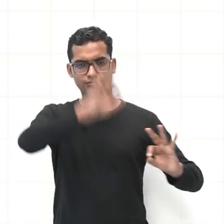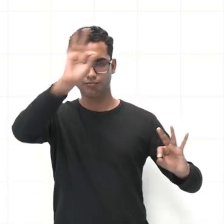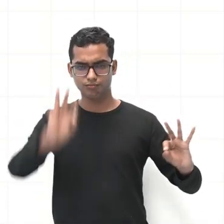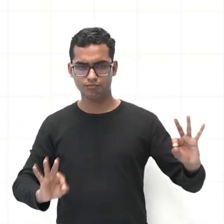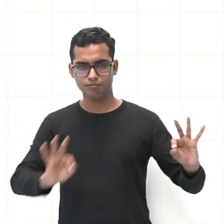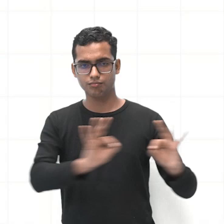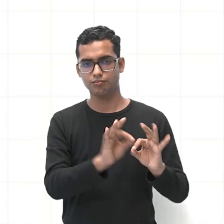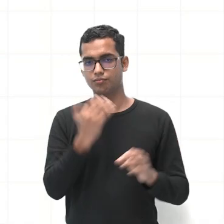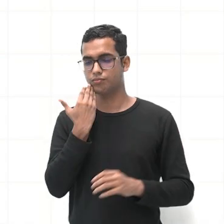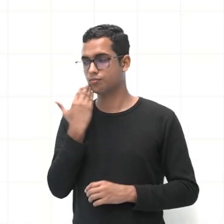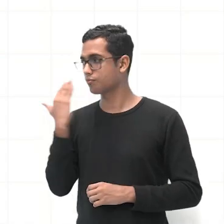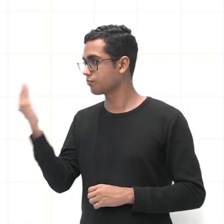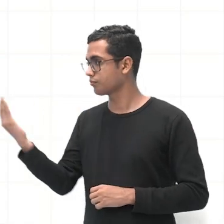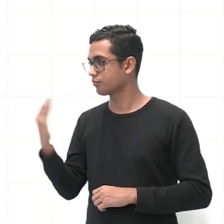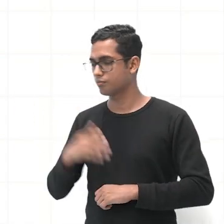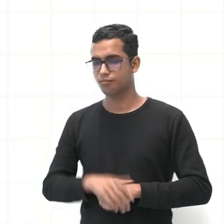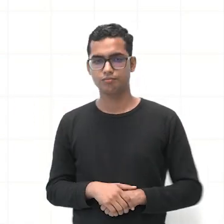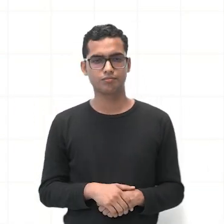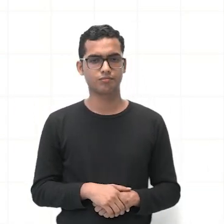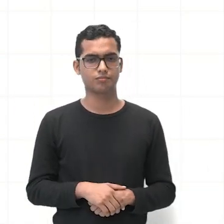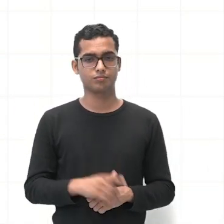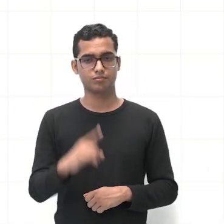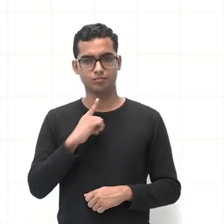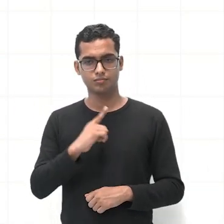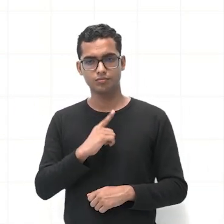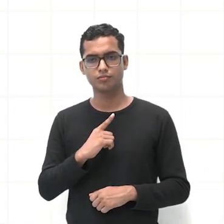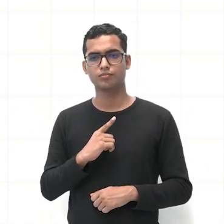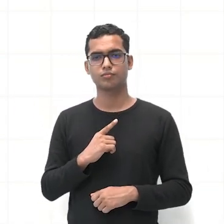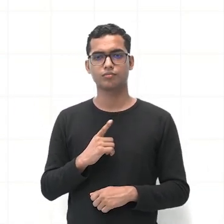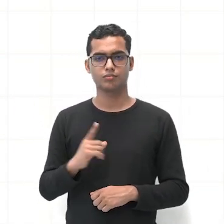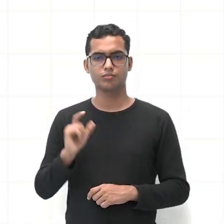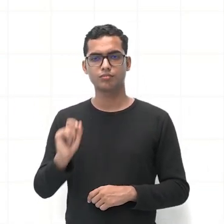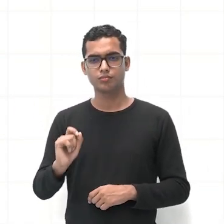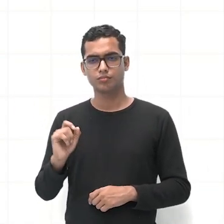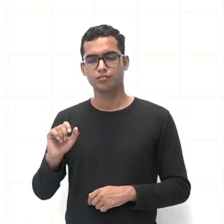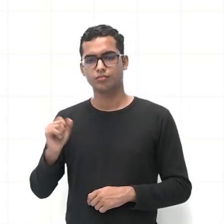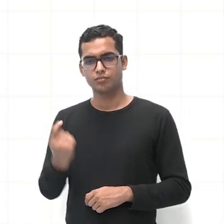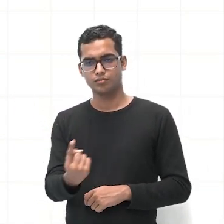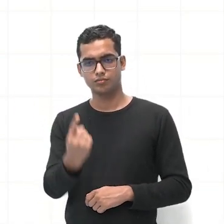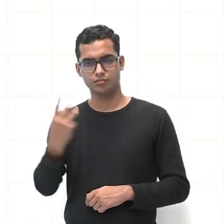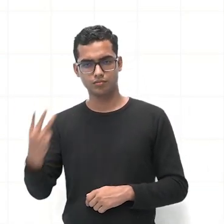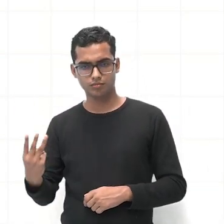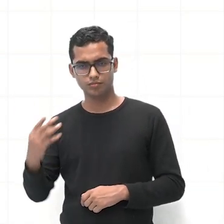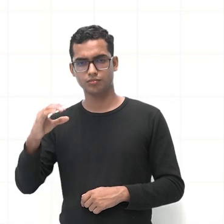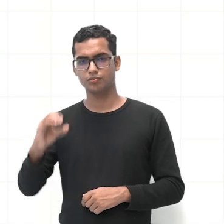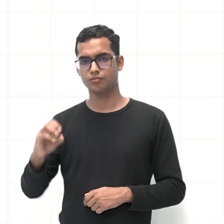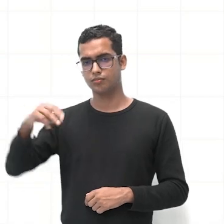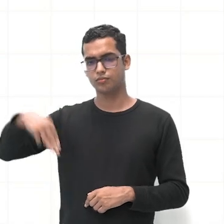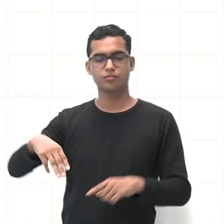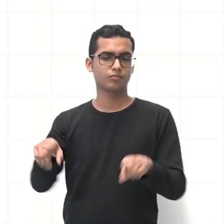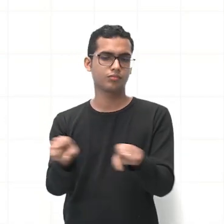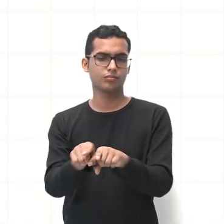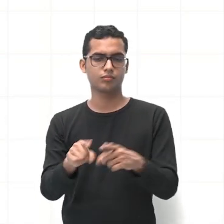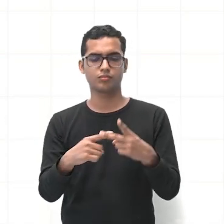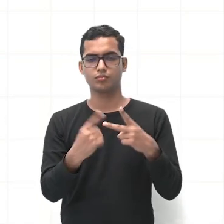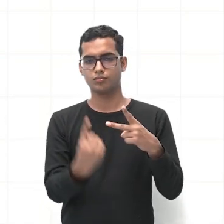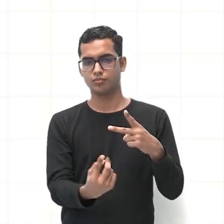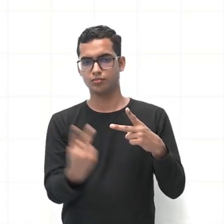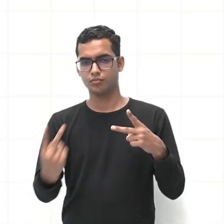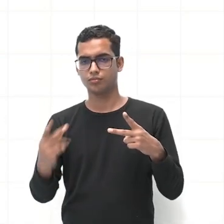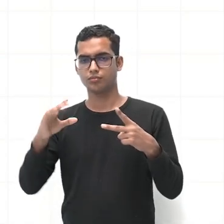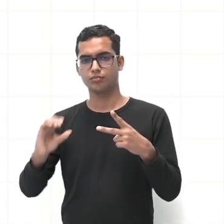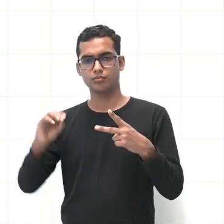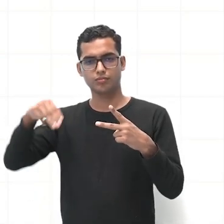aqui, de 13 centímetros, de 12 centímetros e 5 centímetros, realmente existe. Pessoal, na